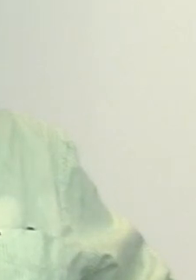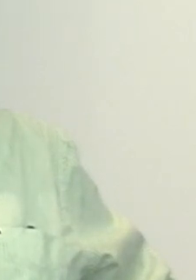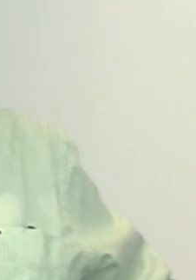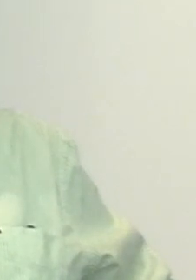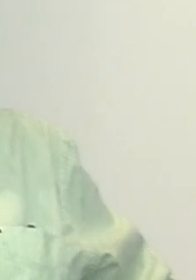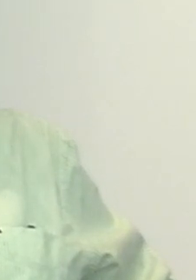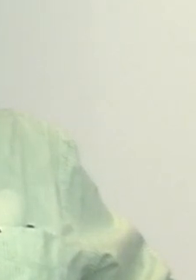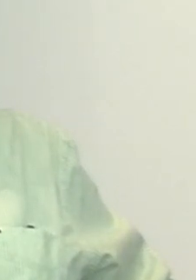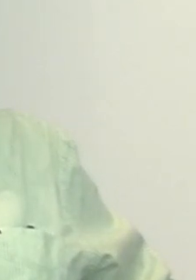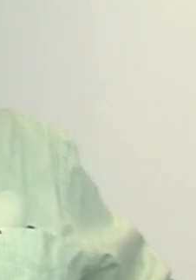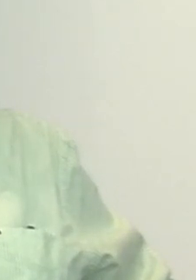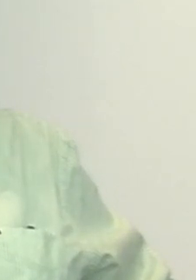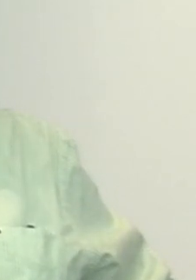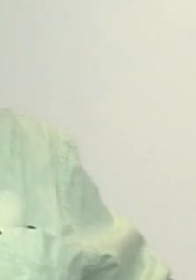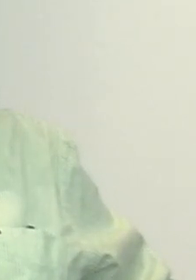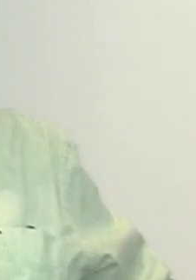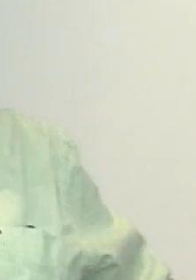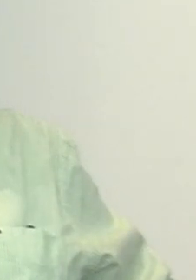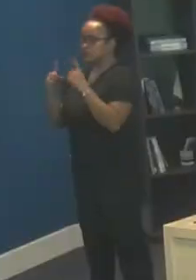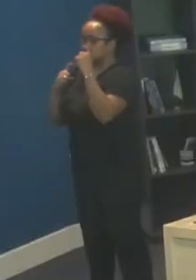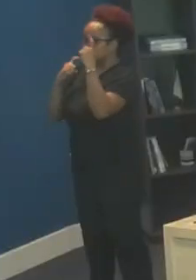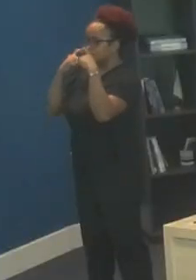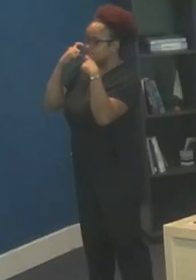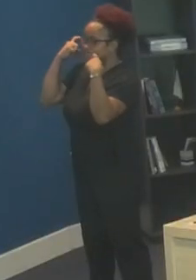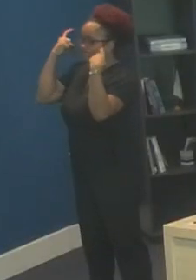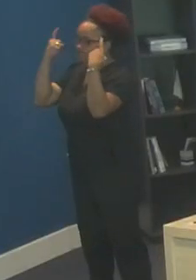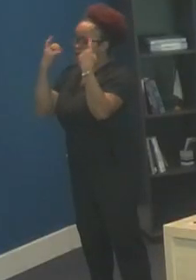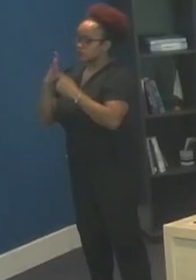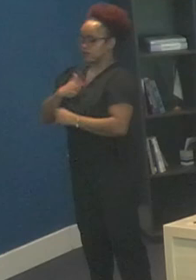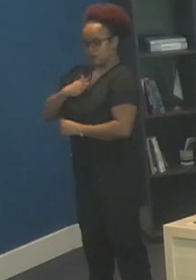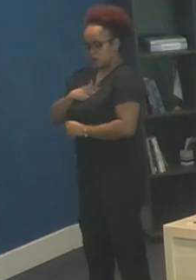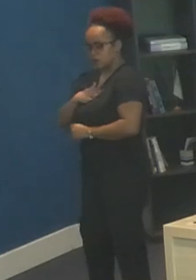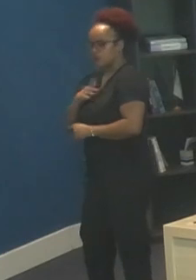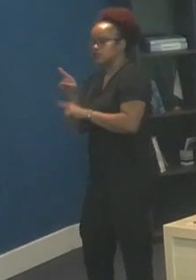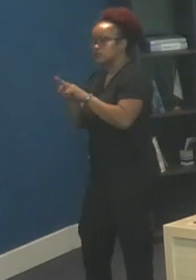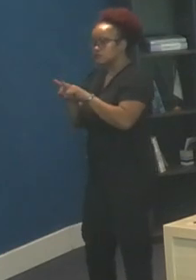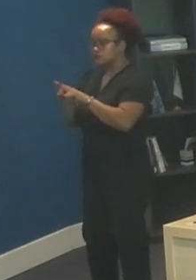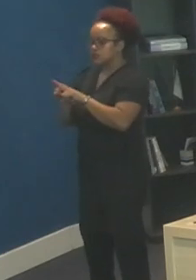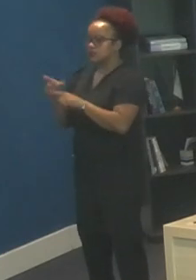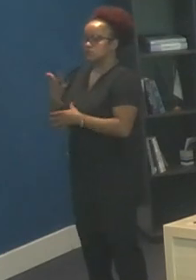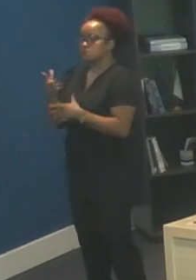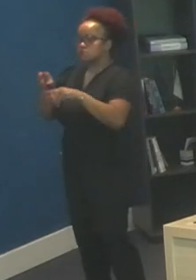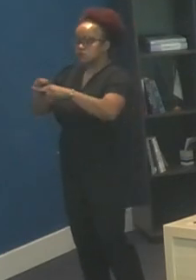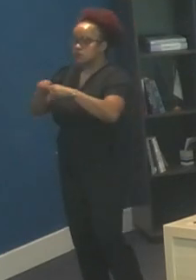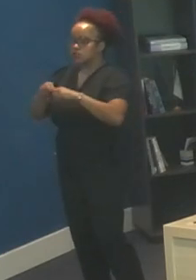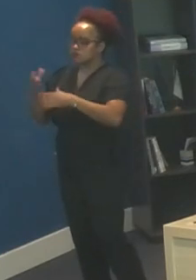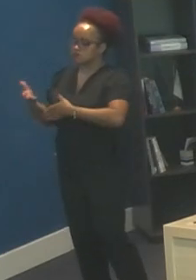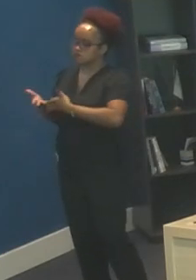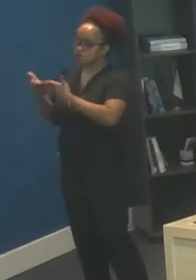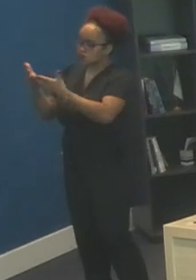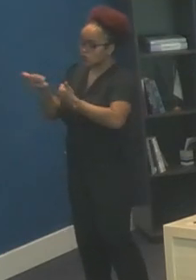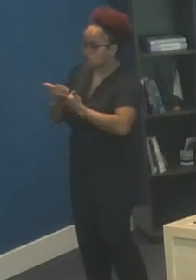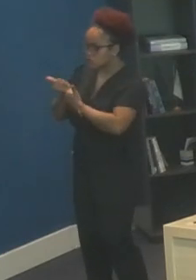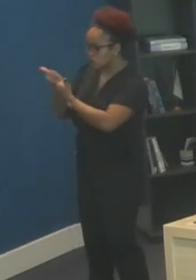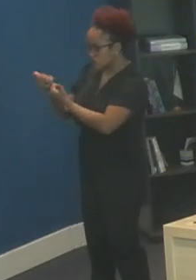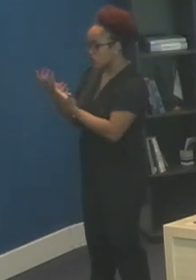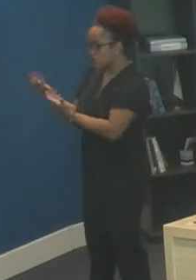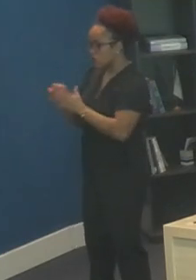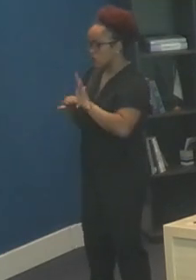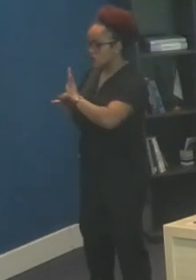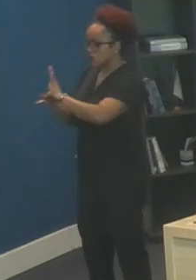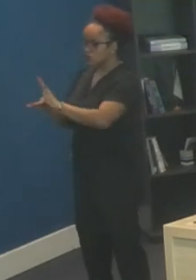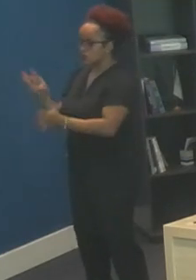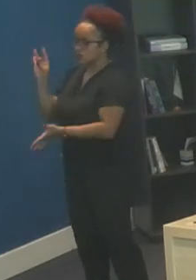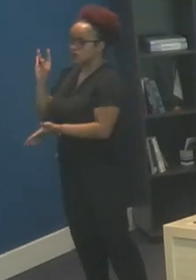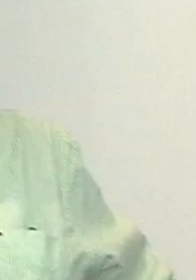dessa pessoa idosa. Então, essa é uma preocupação nossa de socializar. Então, por isso que eu coloco mesmo a superintendência à disposição, porque a